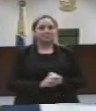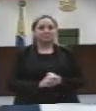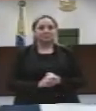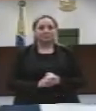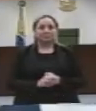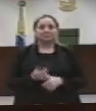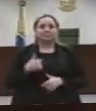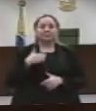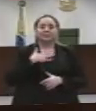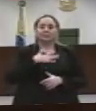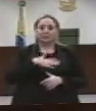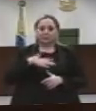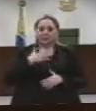agora para